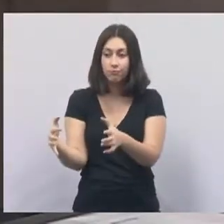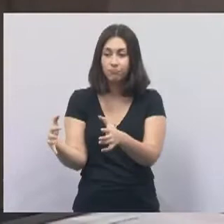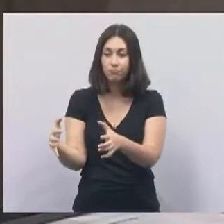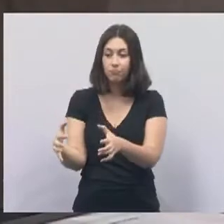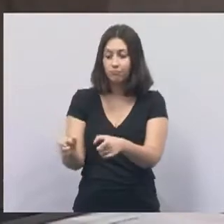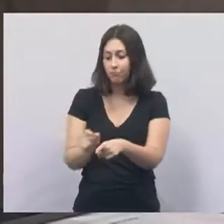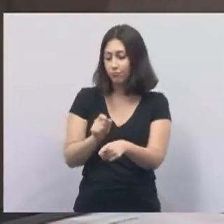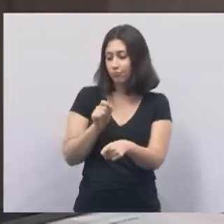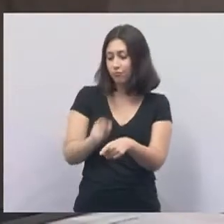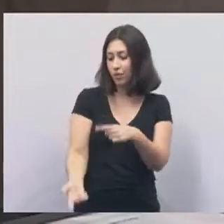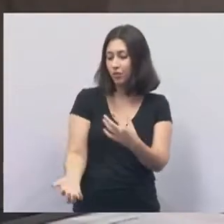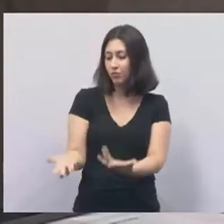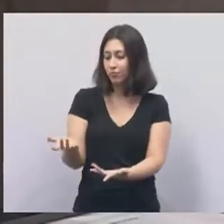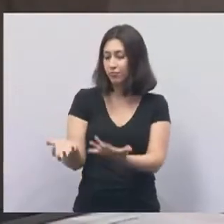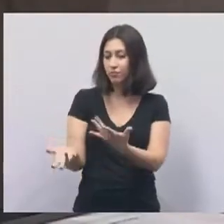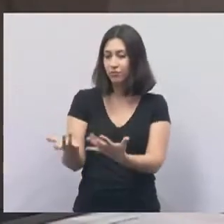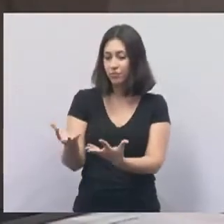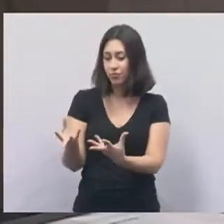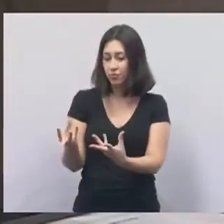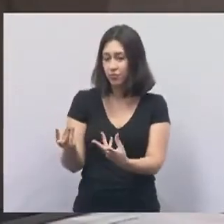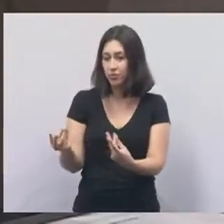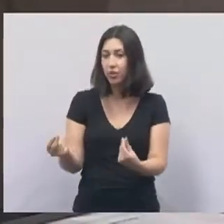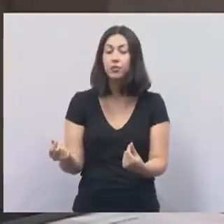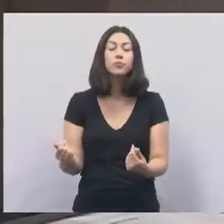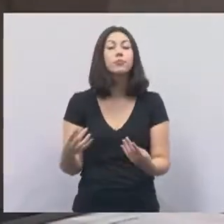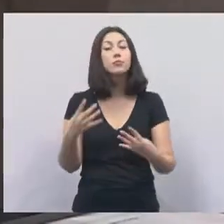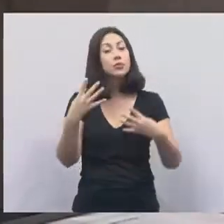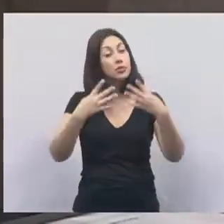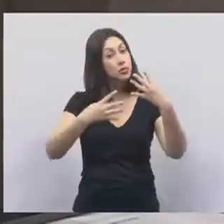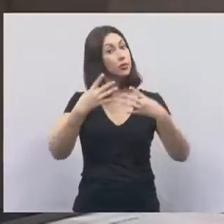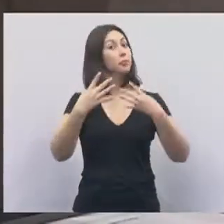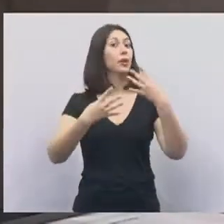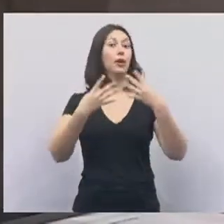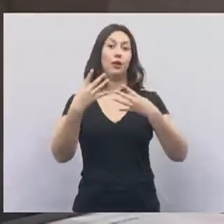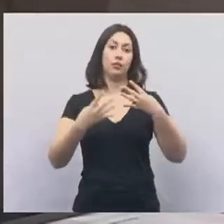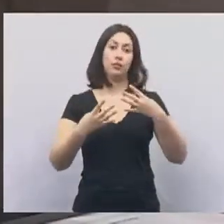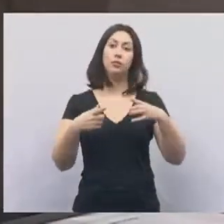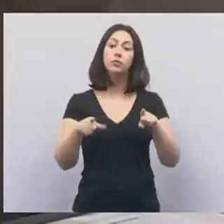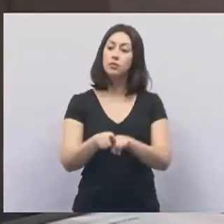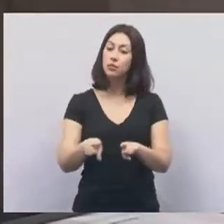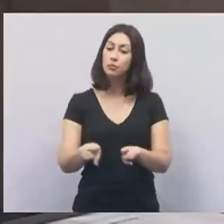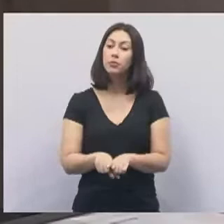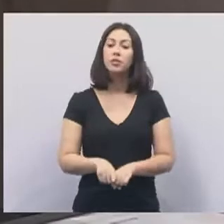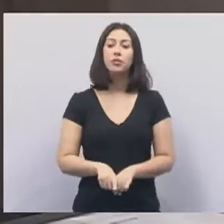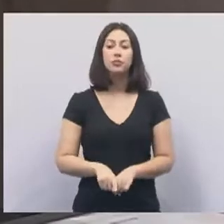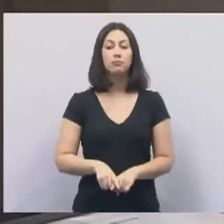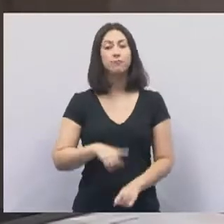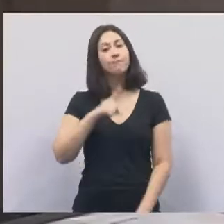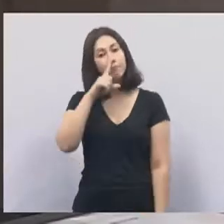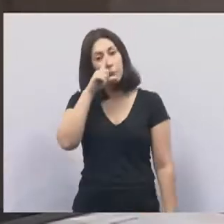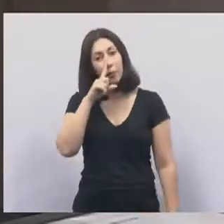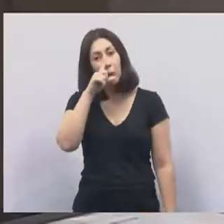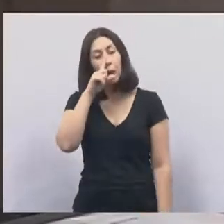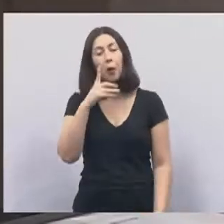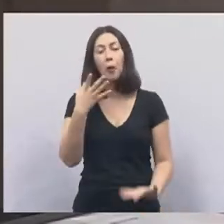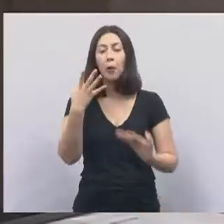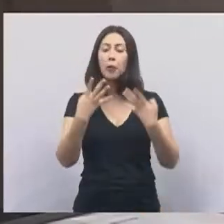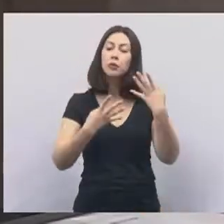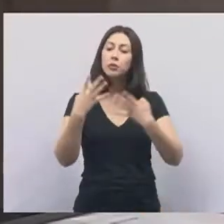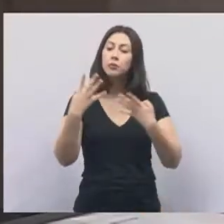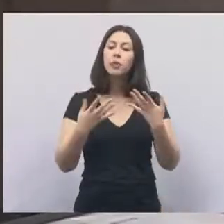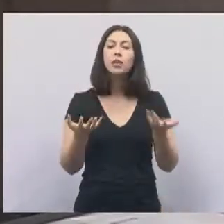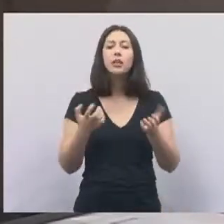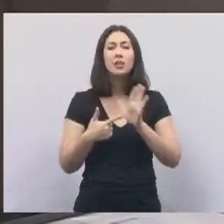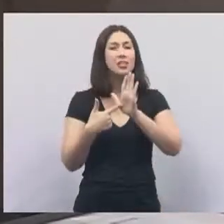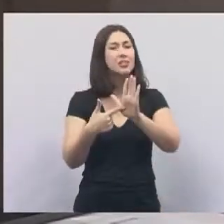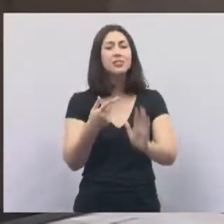e coloca o fogo isso é prejudicial é esse tipo de queimada que aqui a gente quer mostrar para as pessoas também que